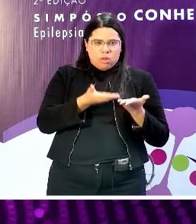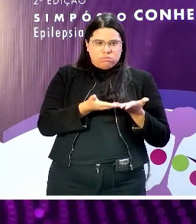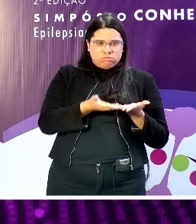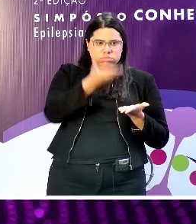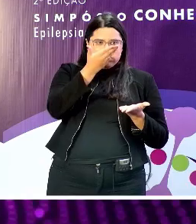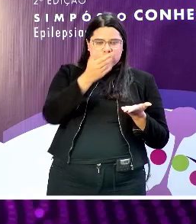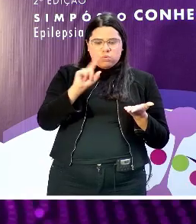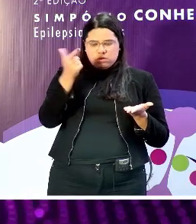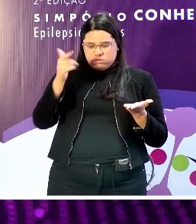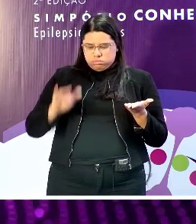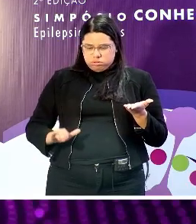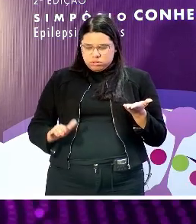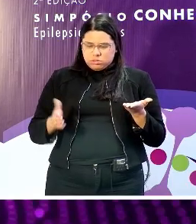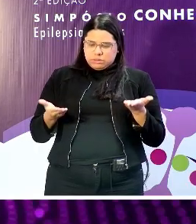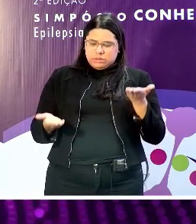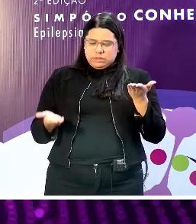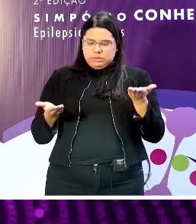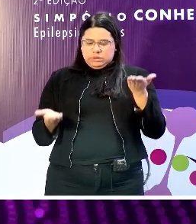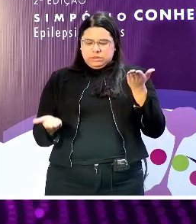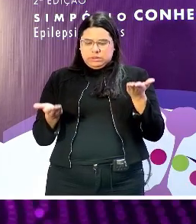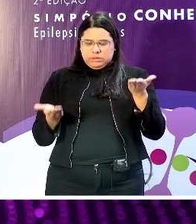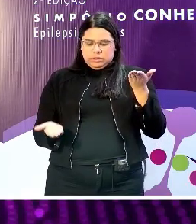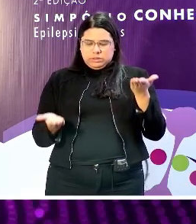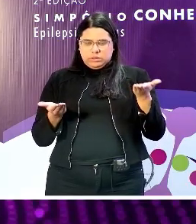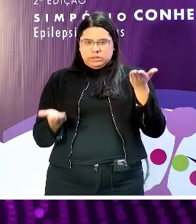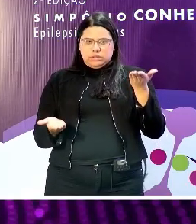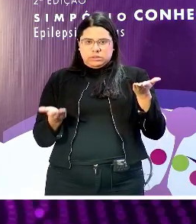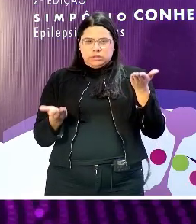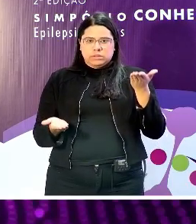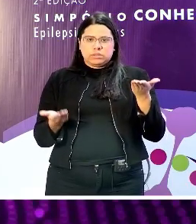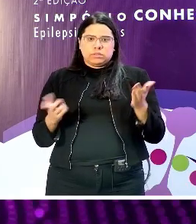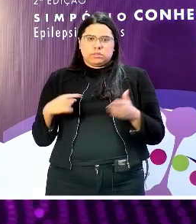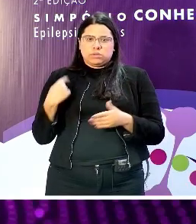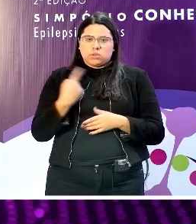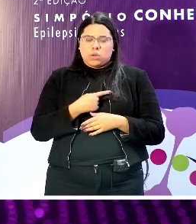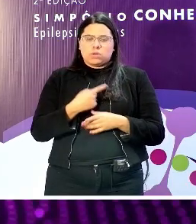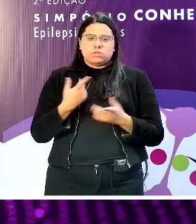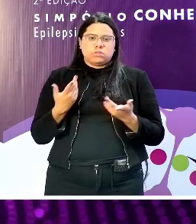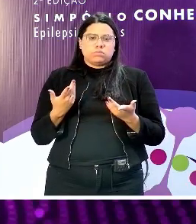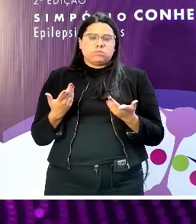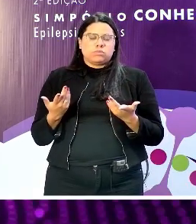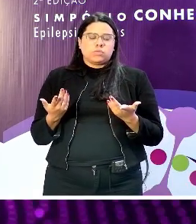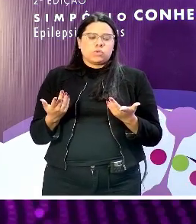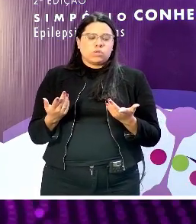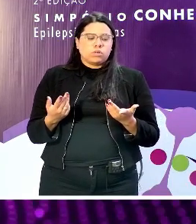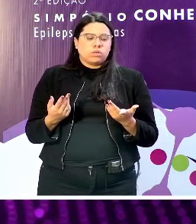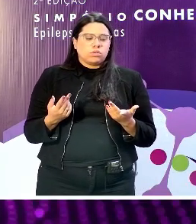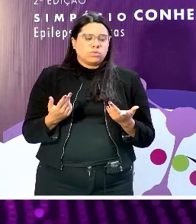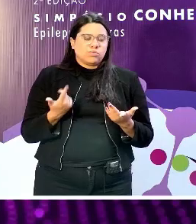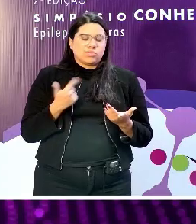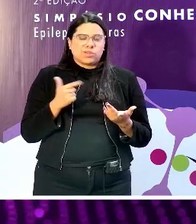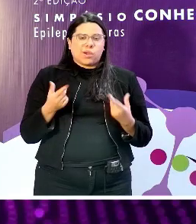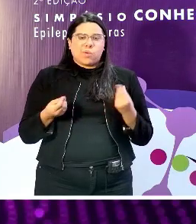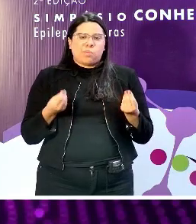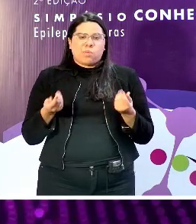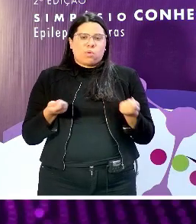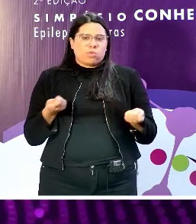que é um neurotransmissor extremamente excitatório. E a gente faz com que esse circuito ele não tenha mais freio.